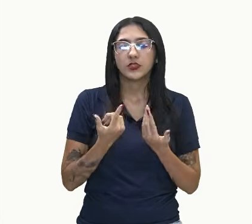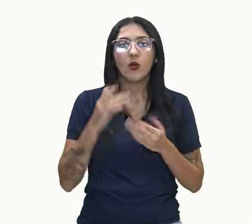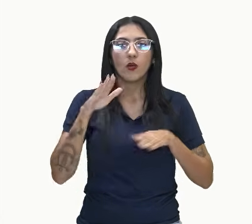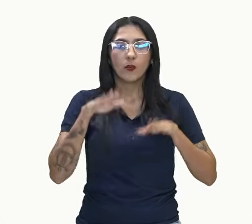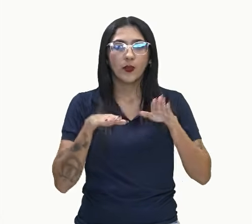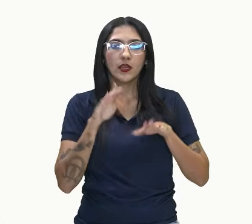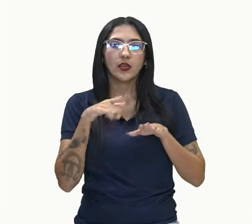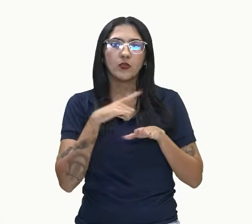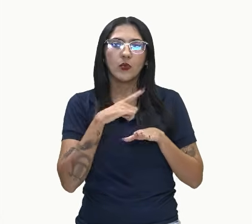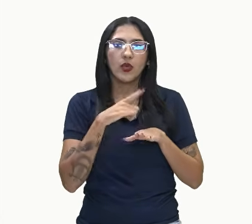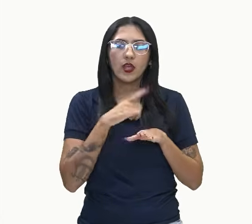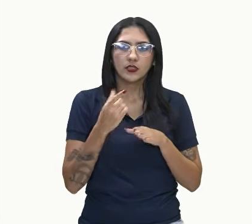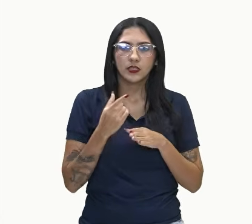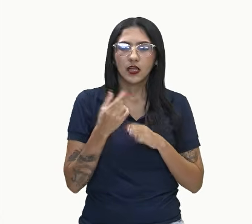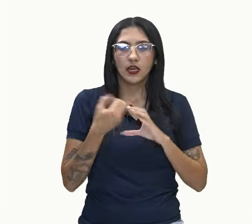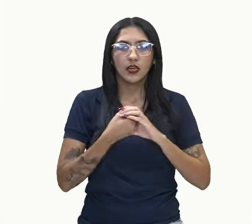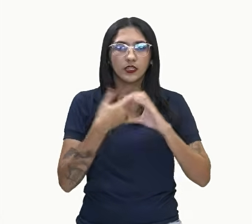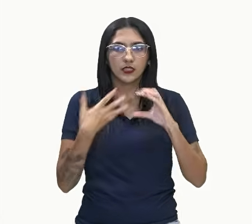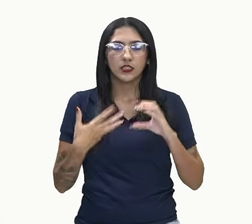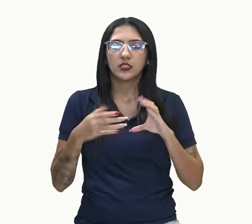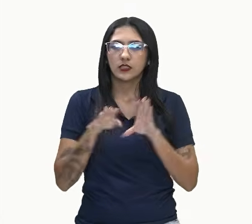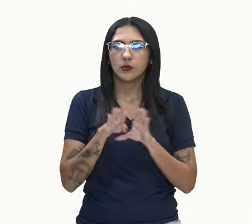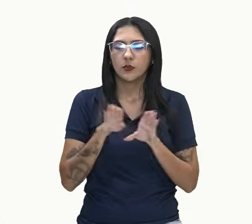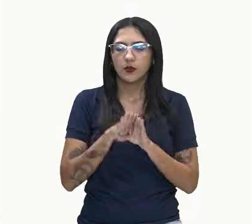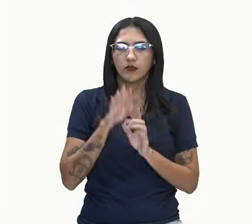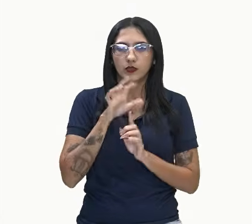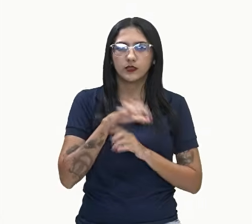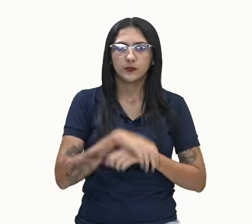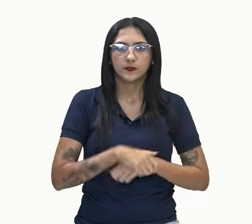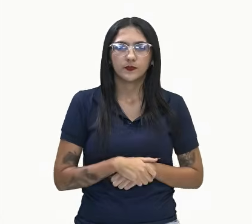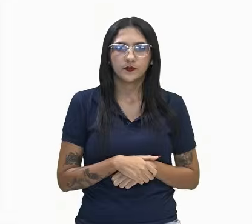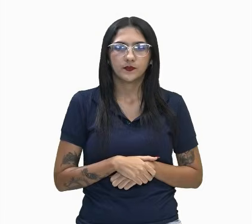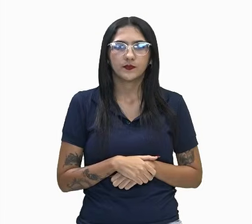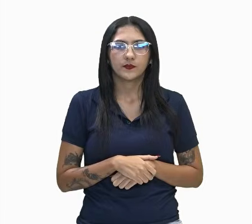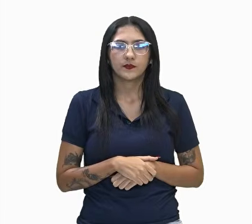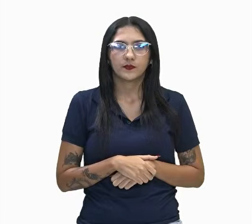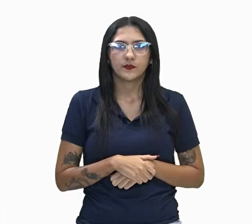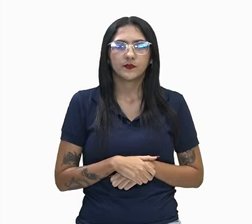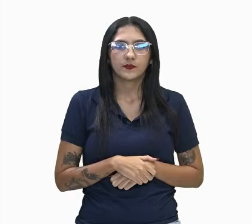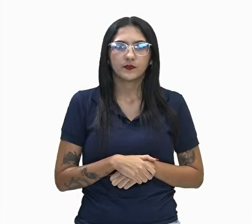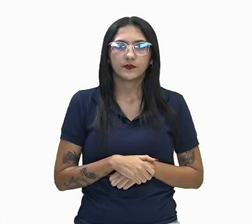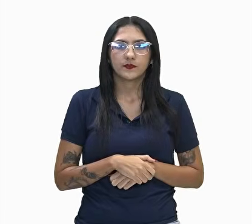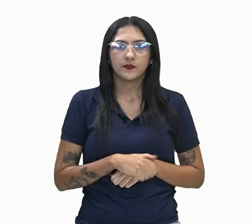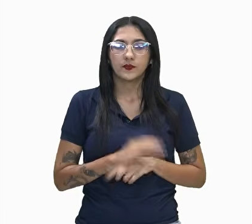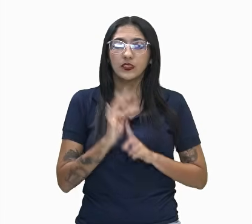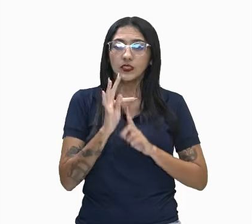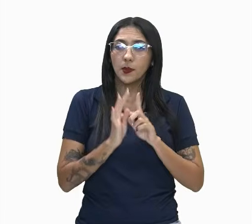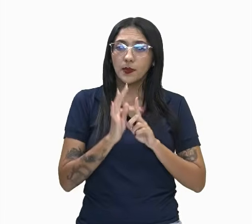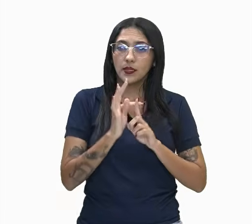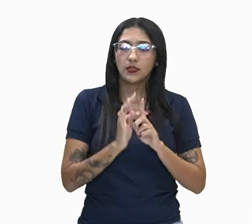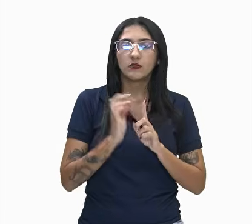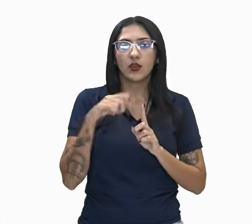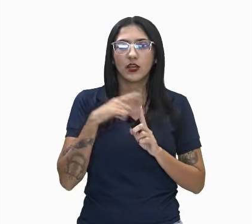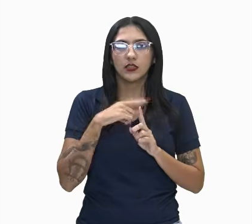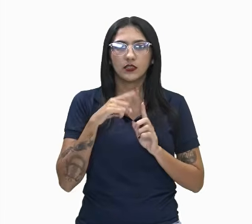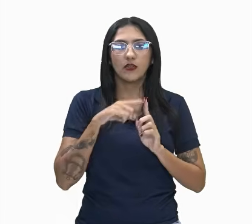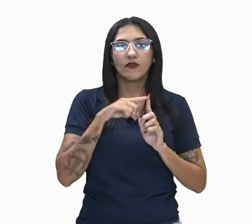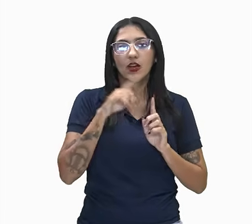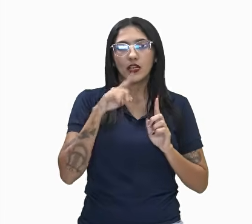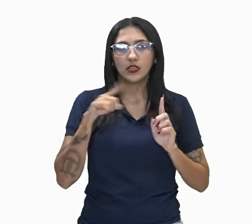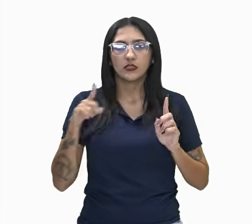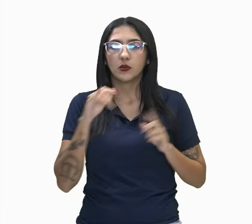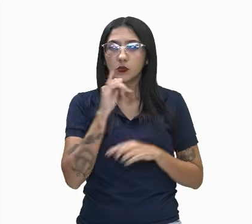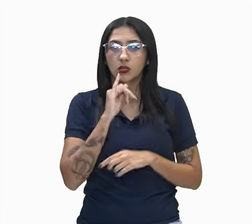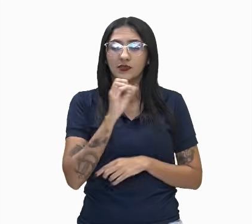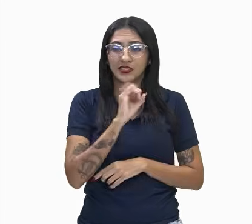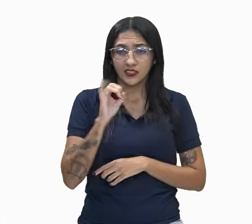ela influencia também. Então, a temperatura, gente, ela varia conforme a latitude. Quanto